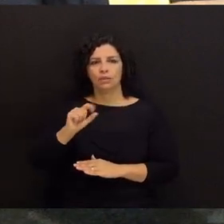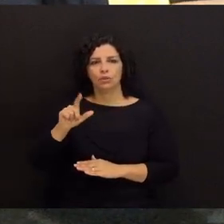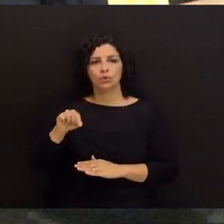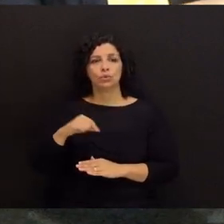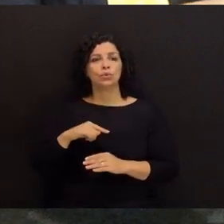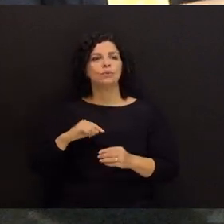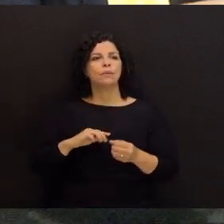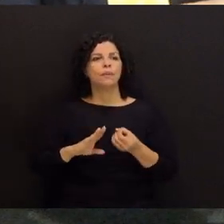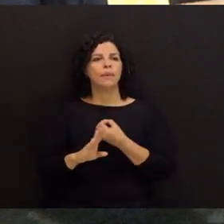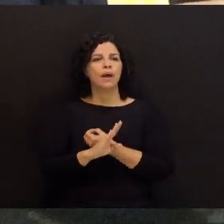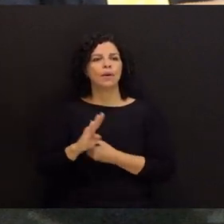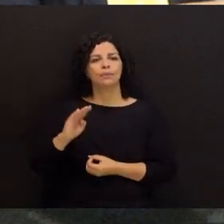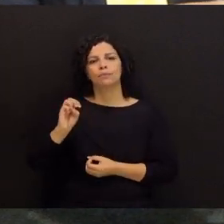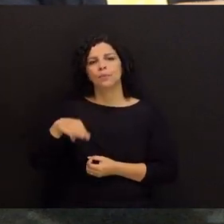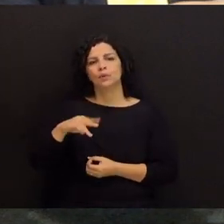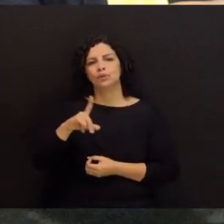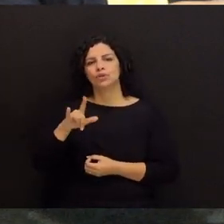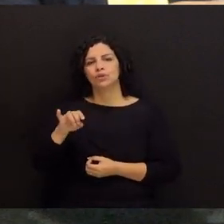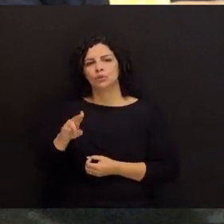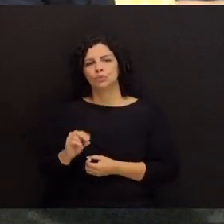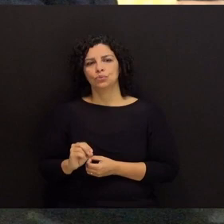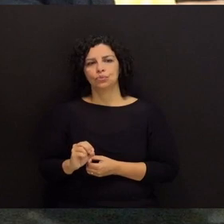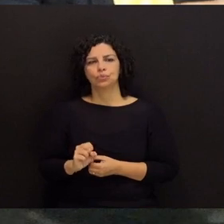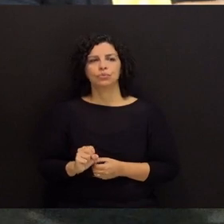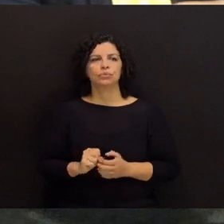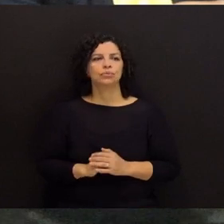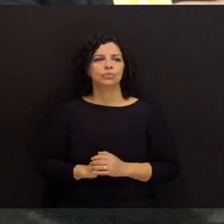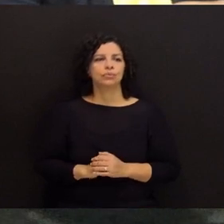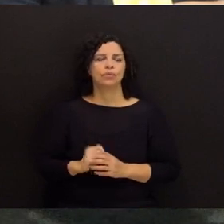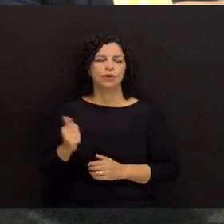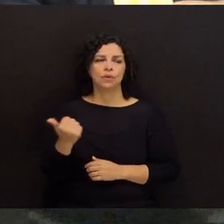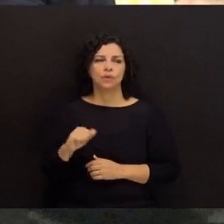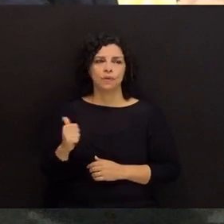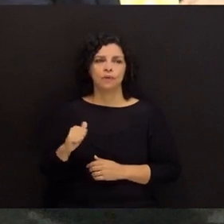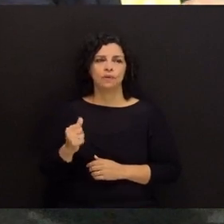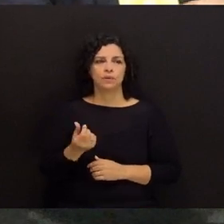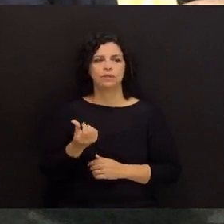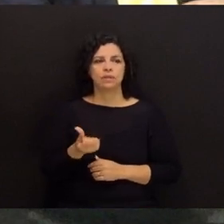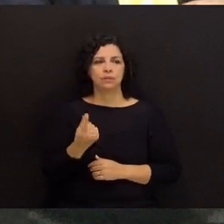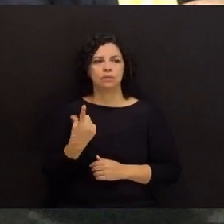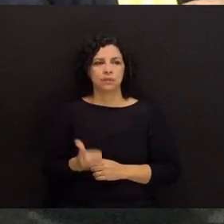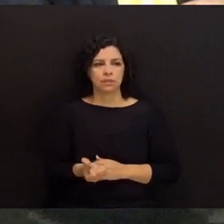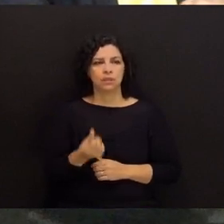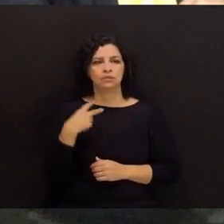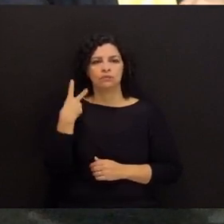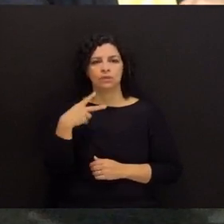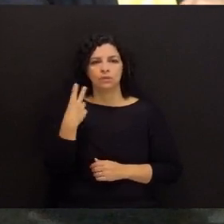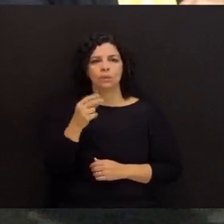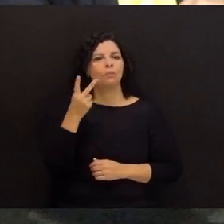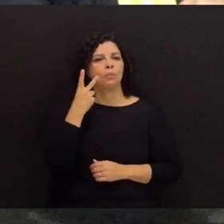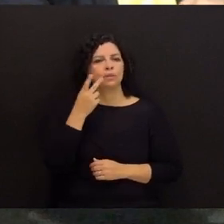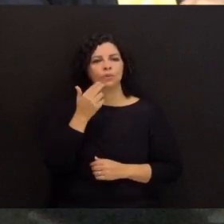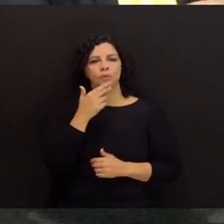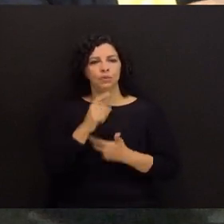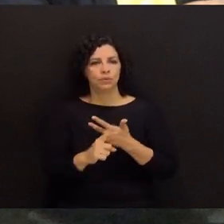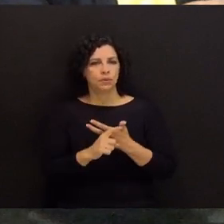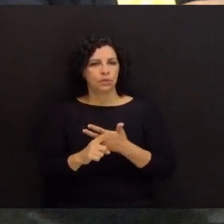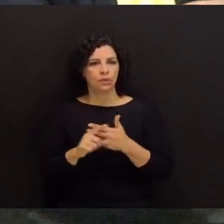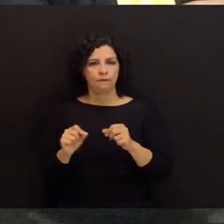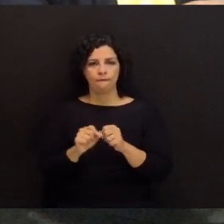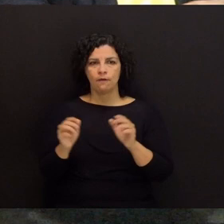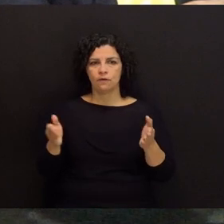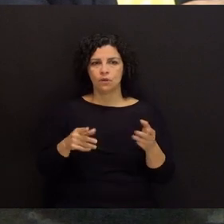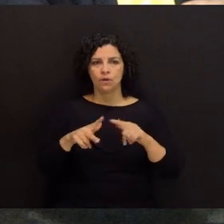no bairro Bom Jesus indicação 11.616 do vereador José Possebon executivo que